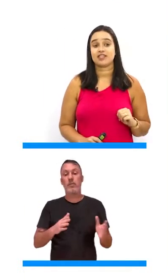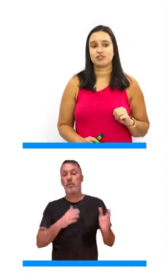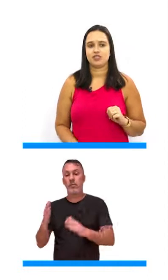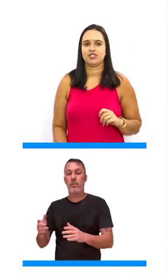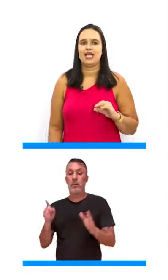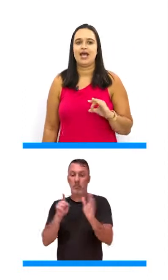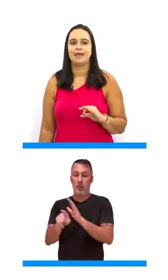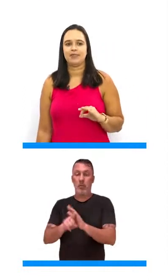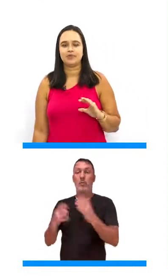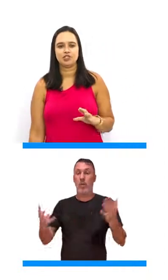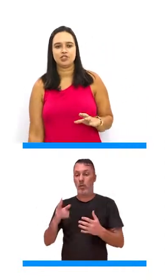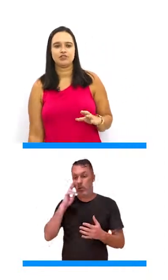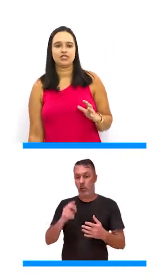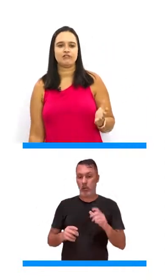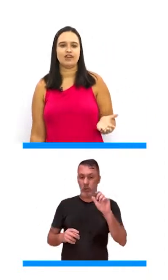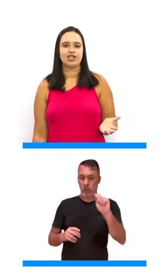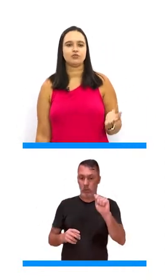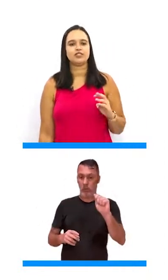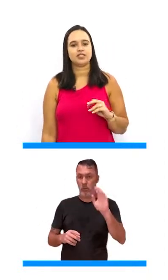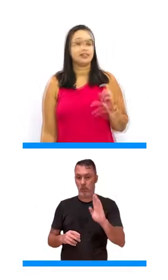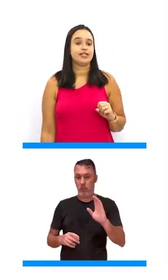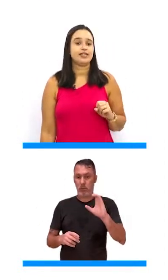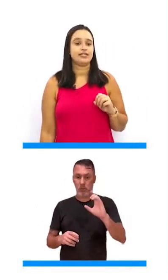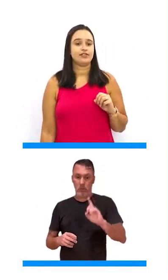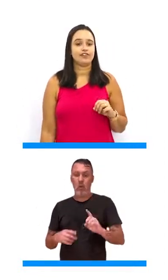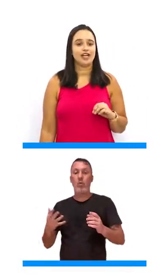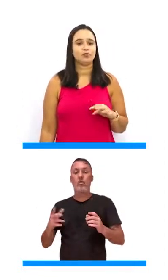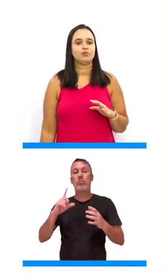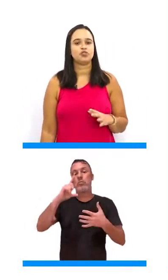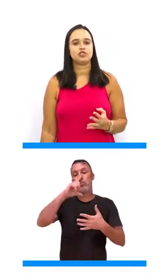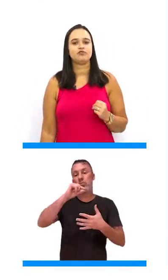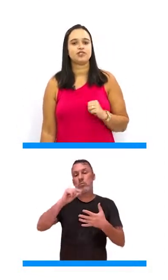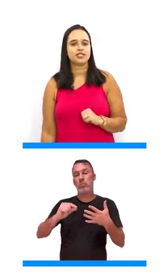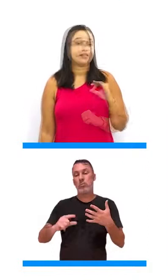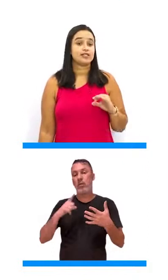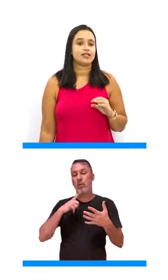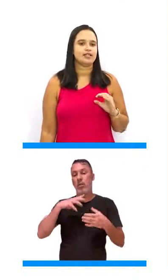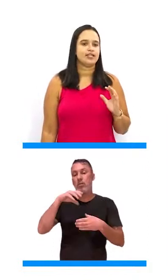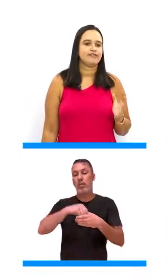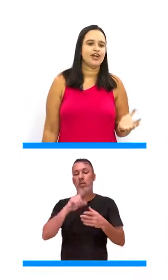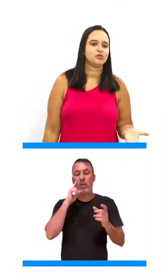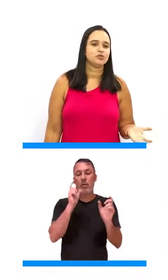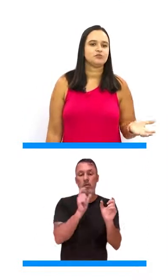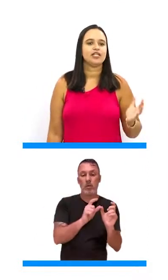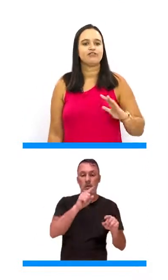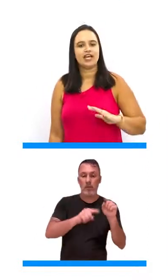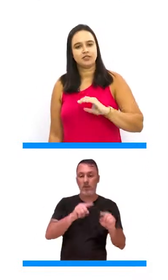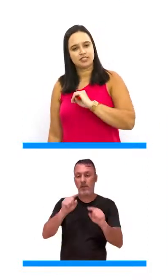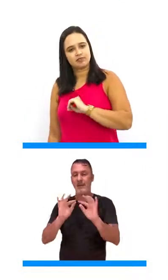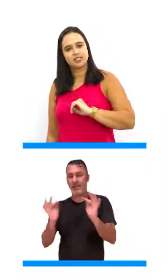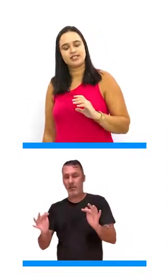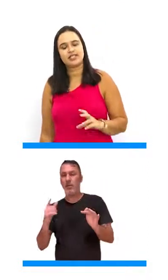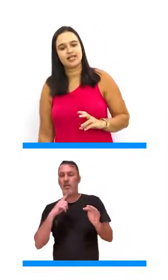para as questões. A. Primitivo, derivado e simples. D. Derivado, primitivo e simples. C.